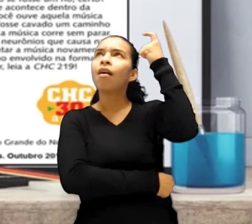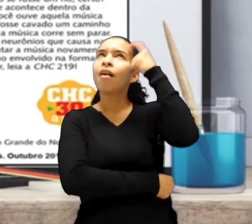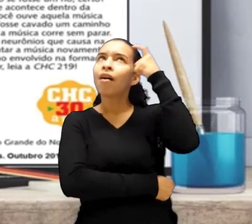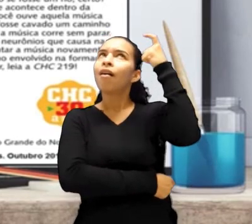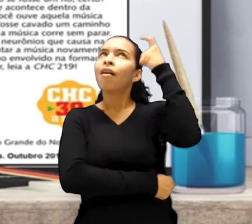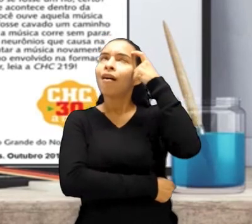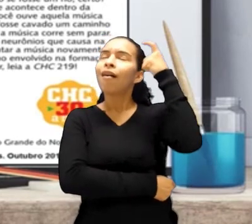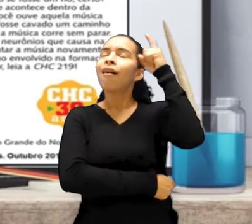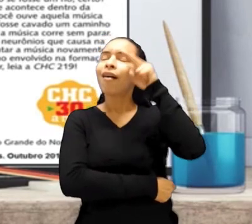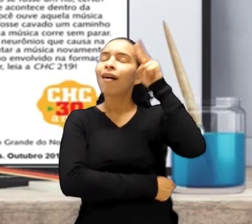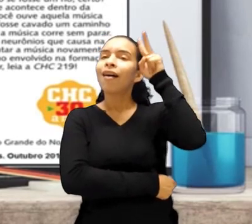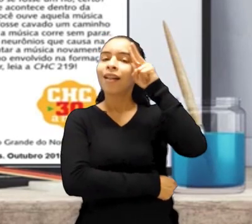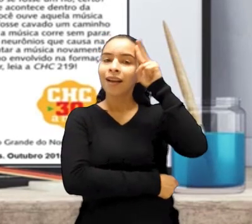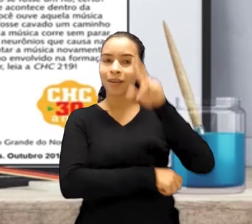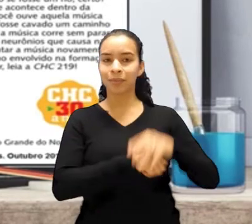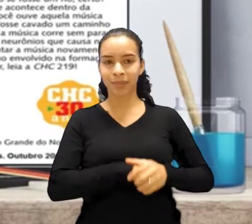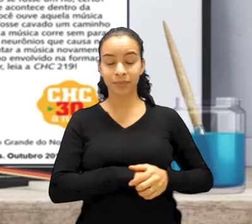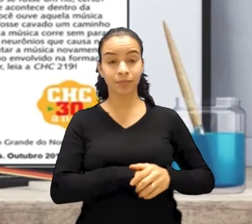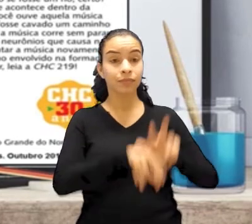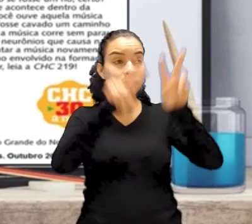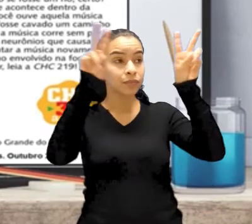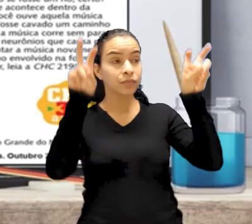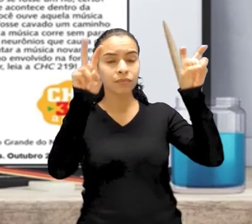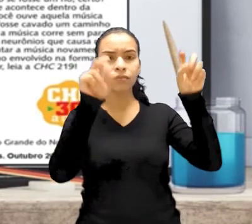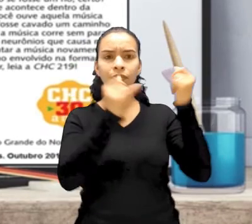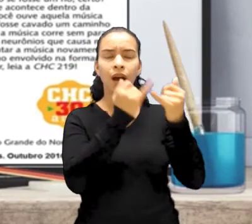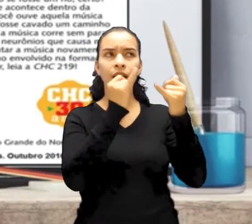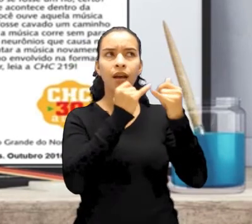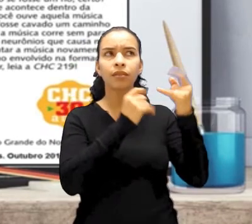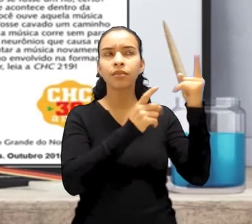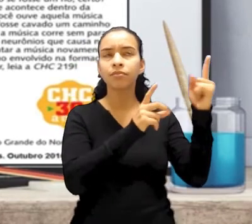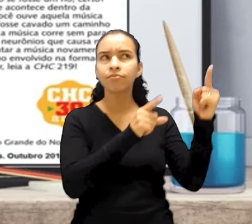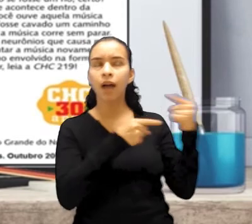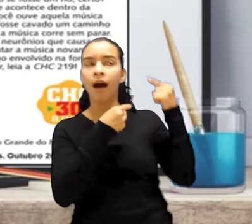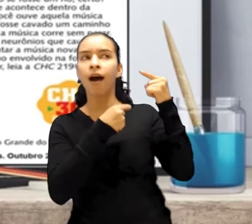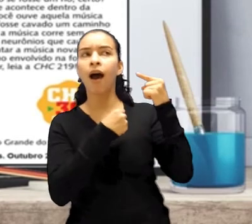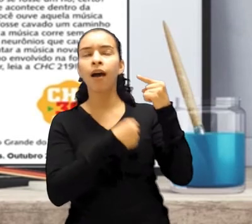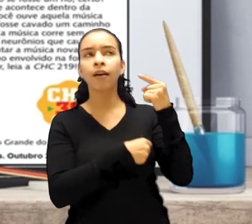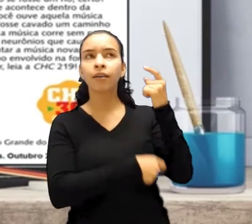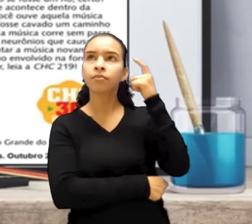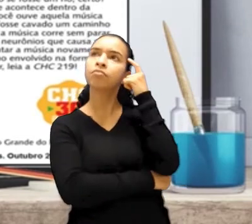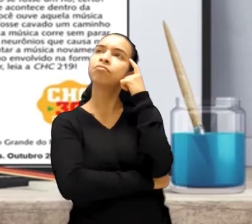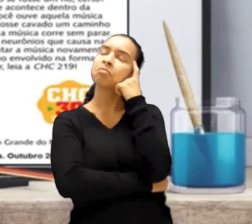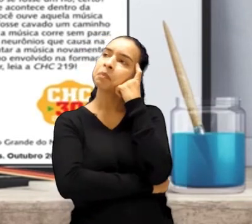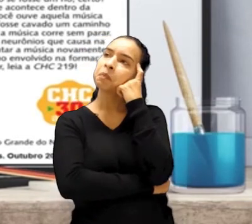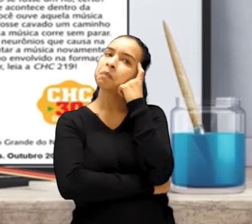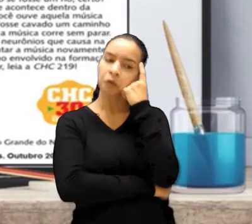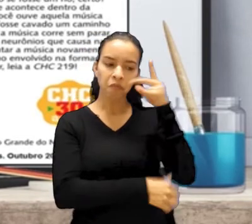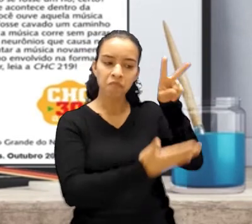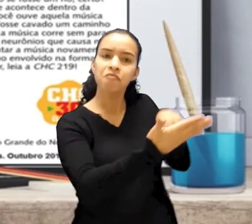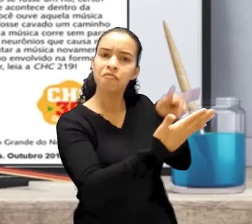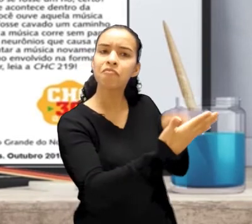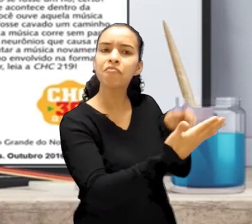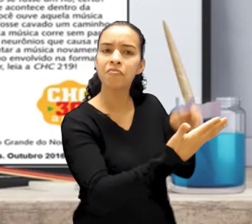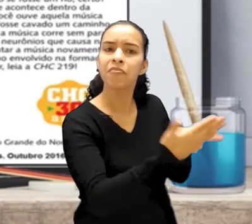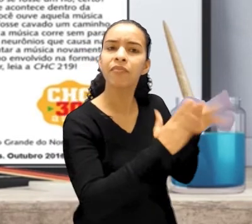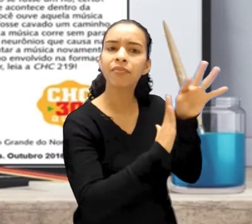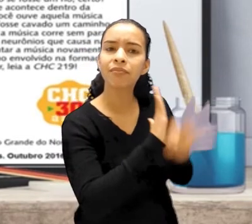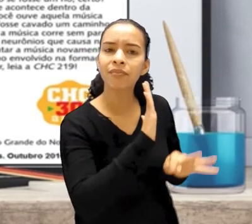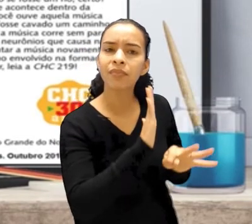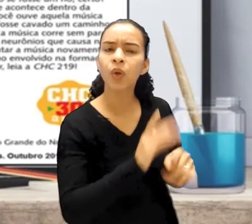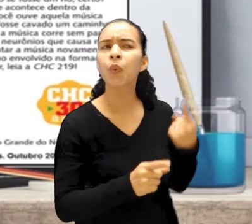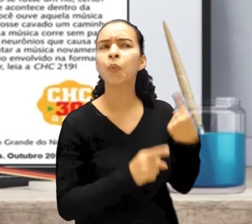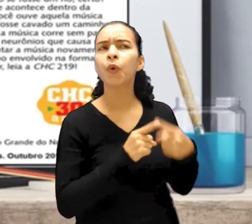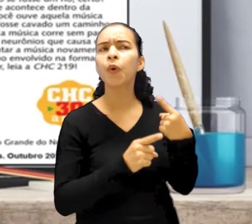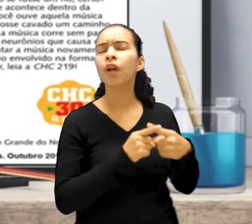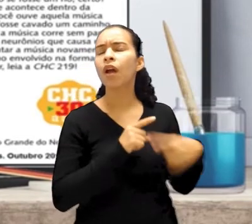um título instigante, que é provocativo, né? Que desperta no leitor a vontade de ler o texto,